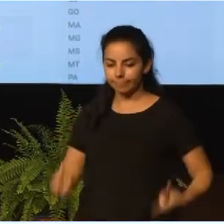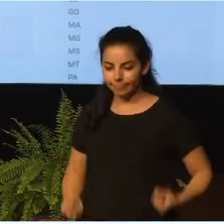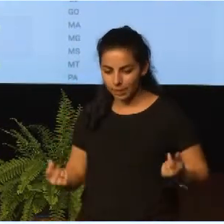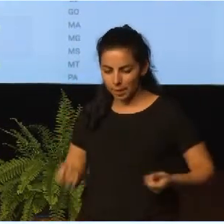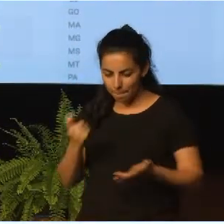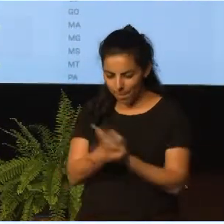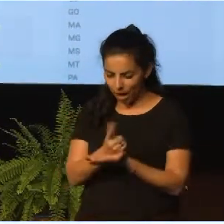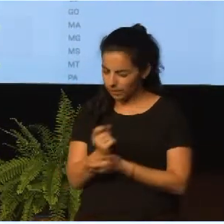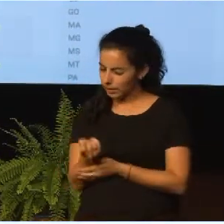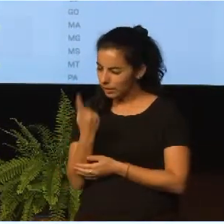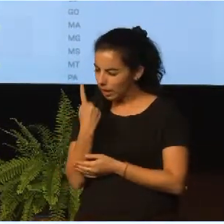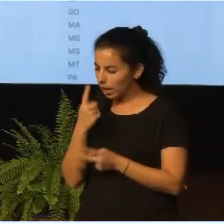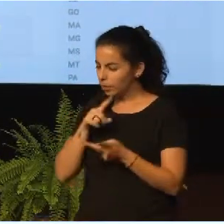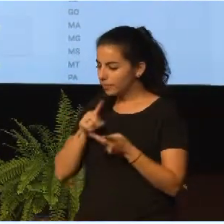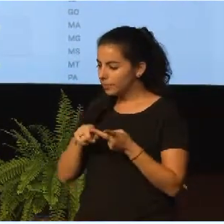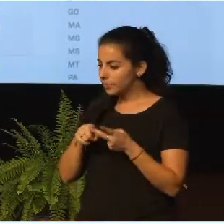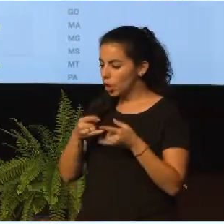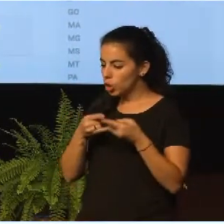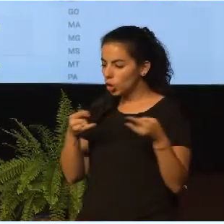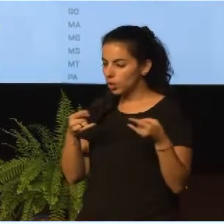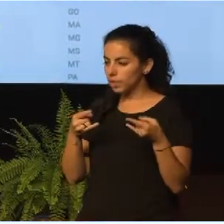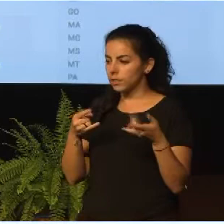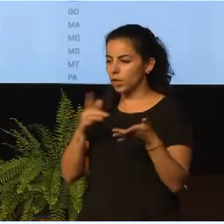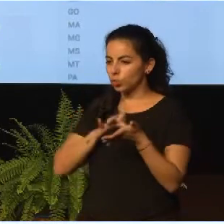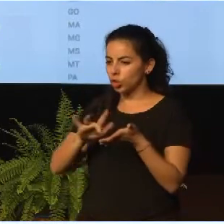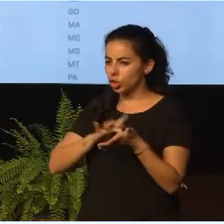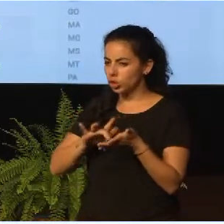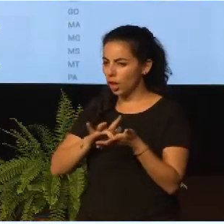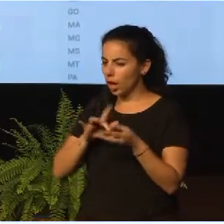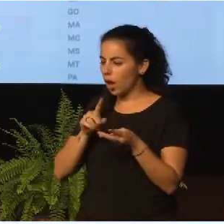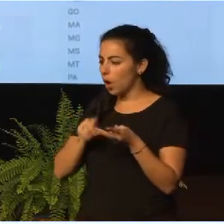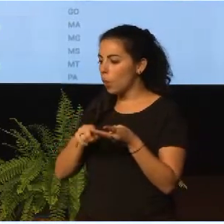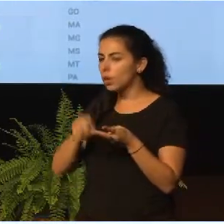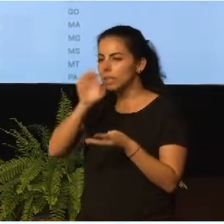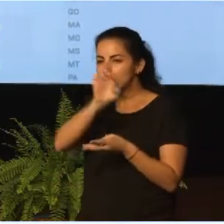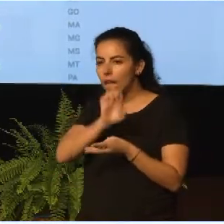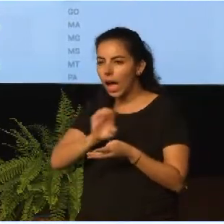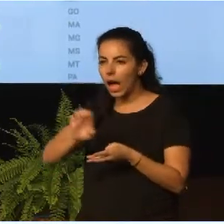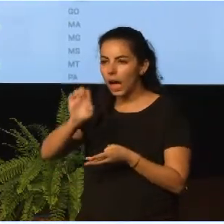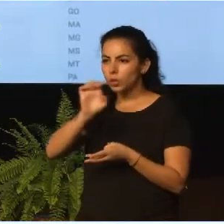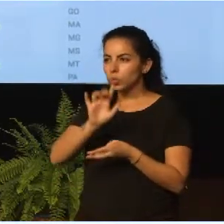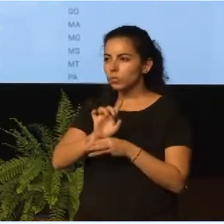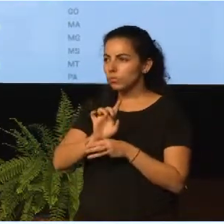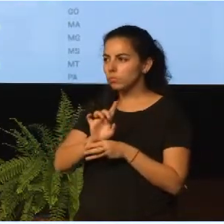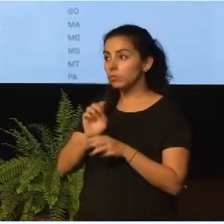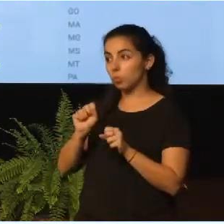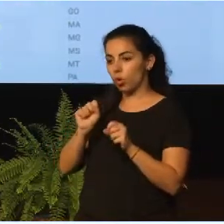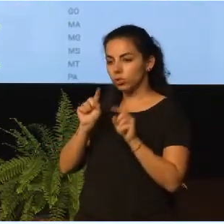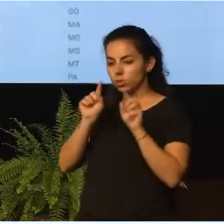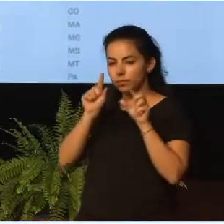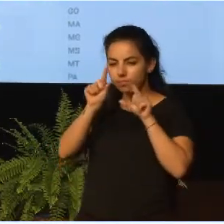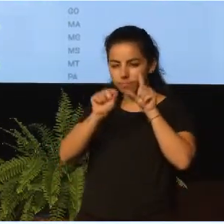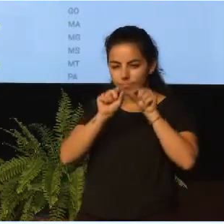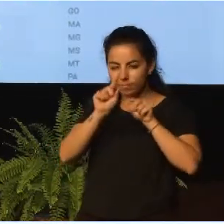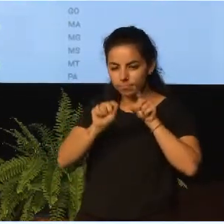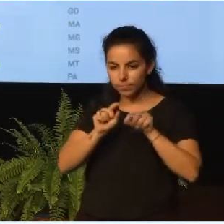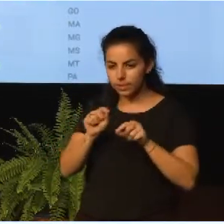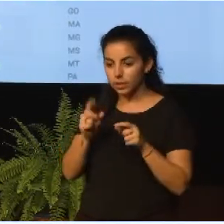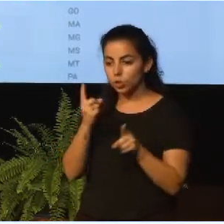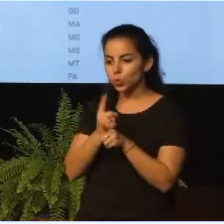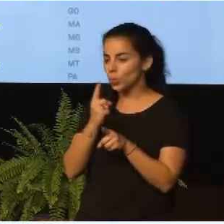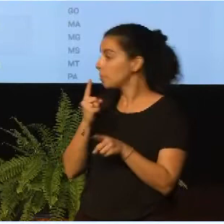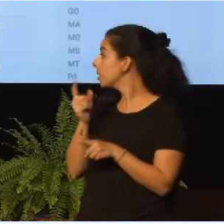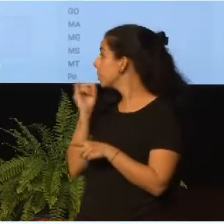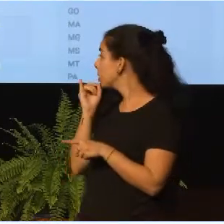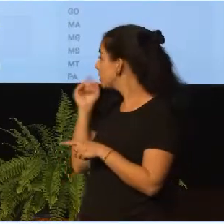Nota fiscal digitalizada por estado, a gente podia fazer isso do jeito que quiser, filtros. E aqui, eu vim